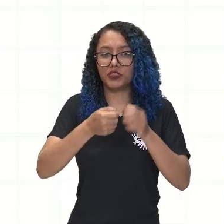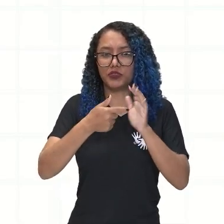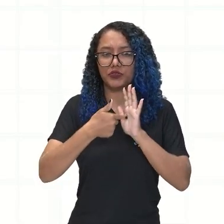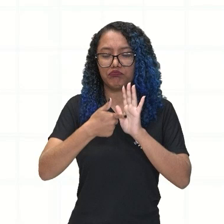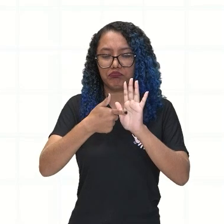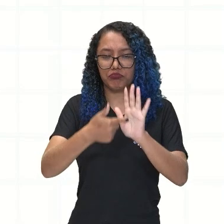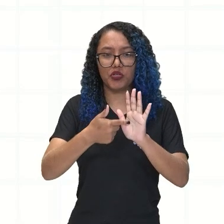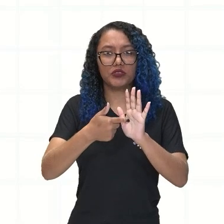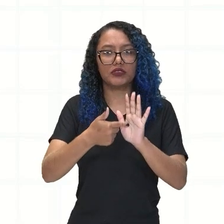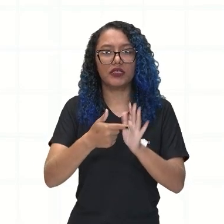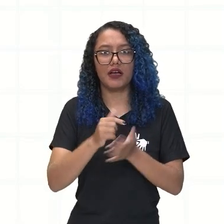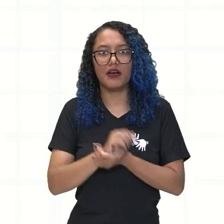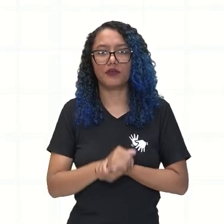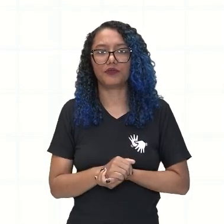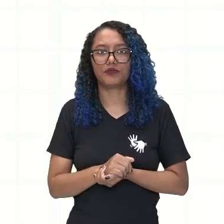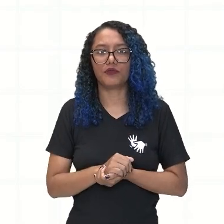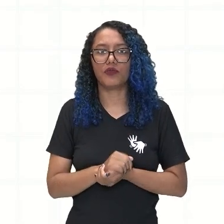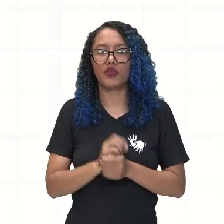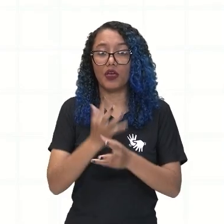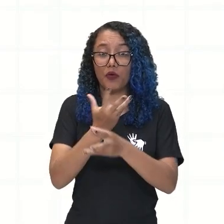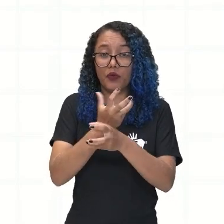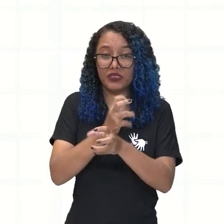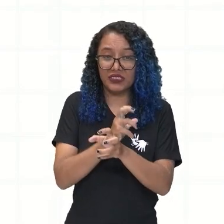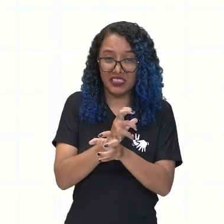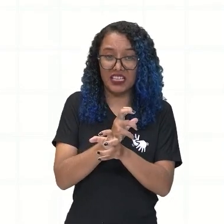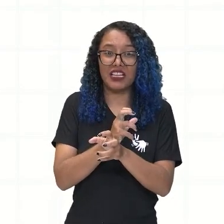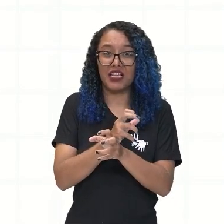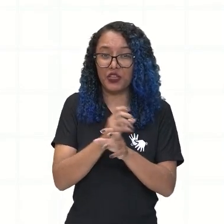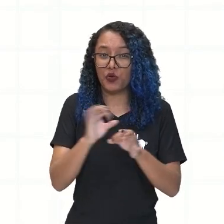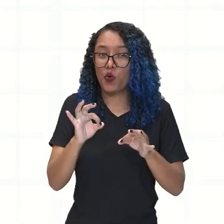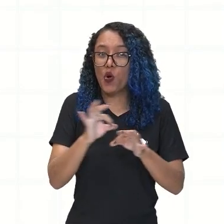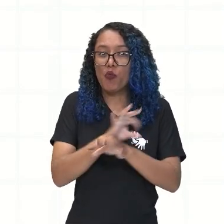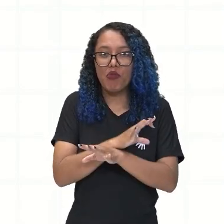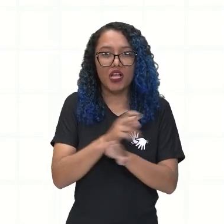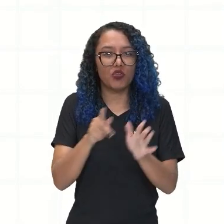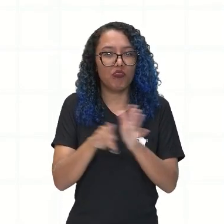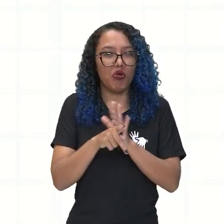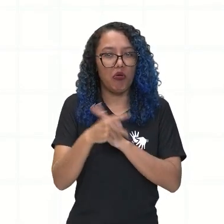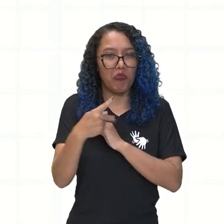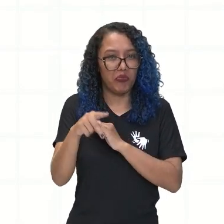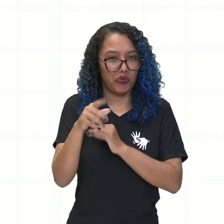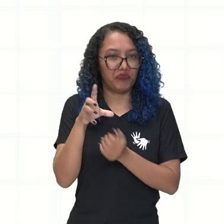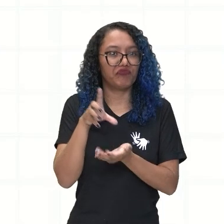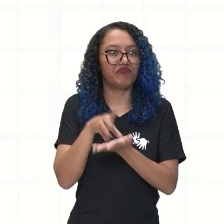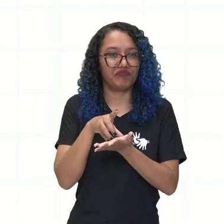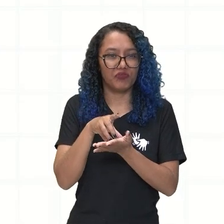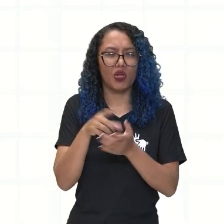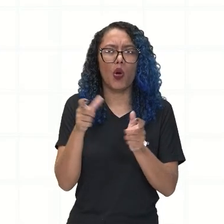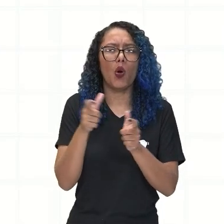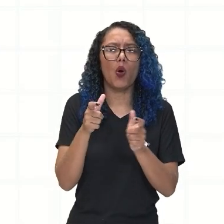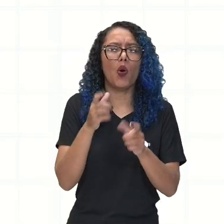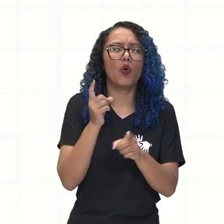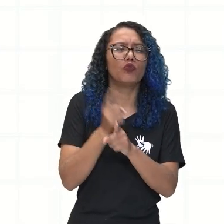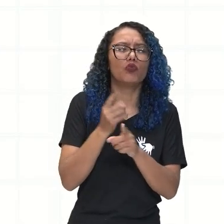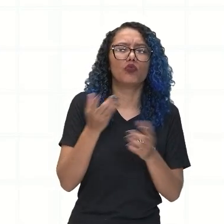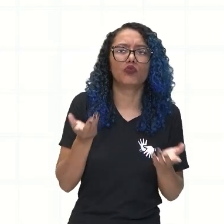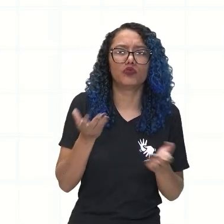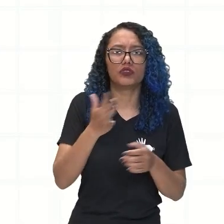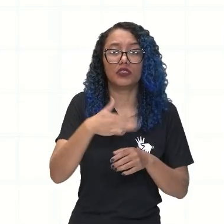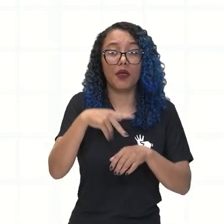O exemplar foi, vamos prosseguindo, encontrado em rochas formadas há